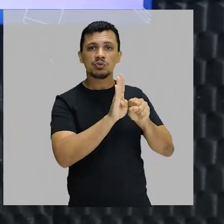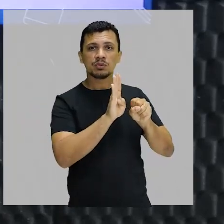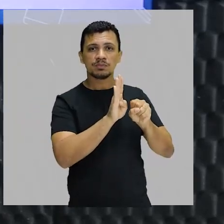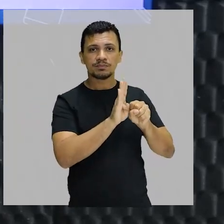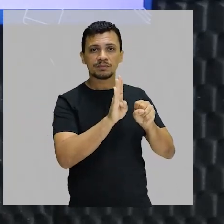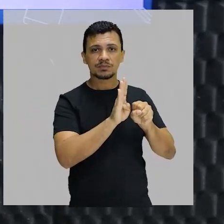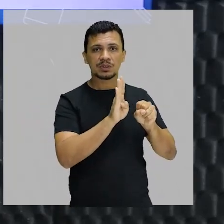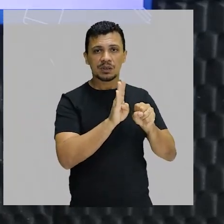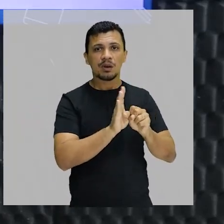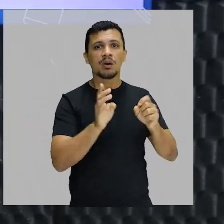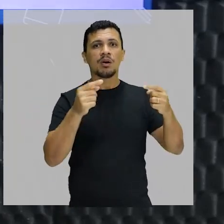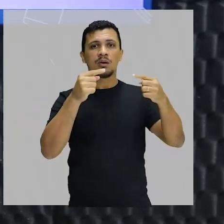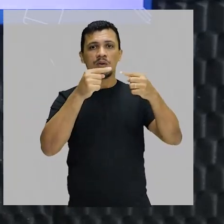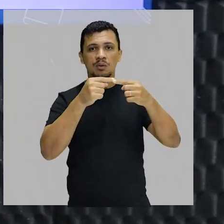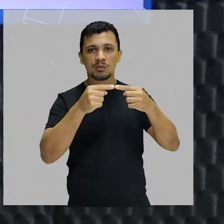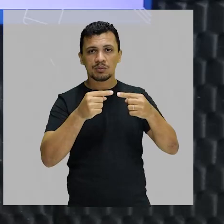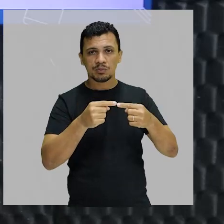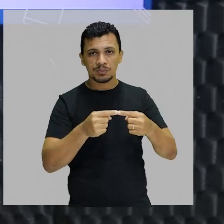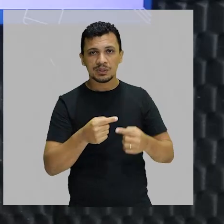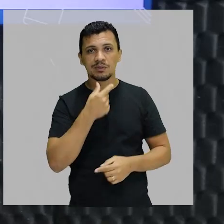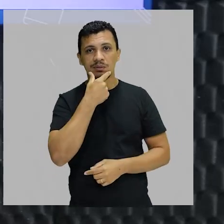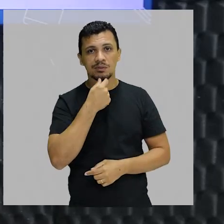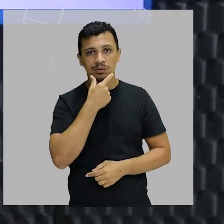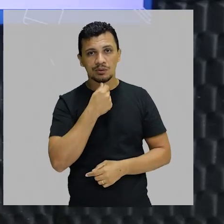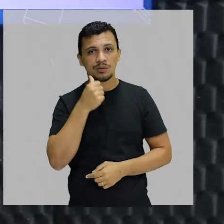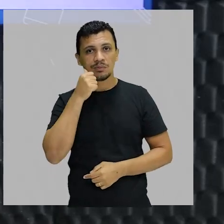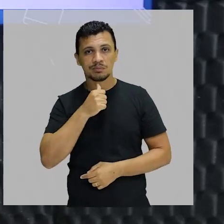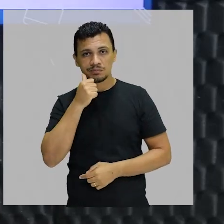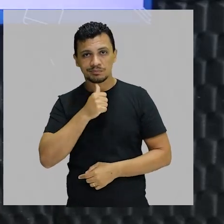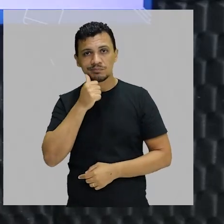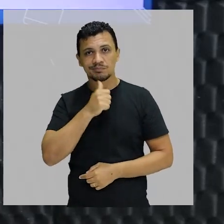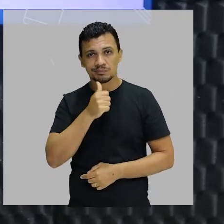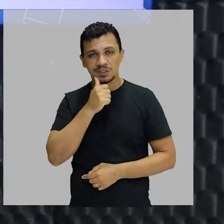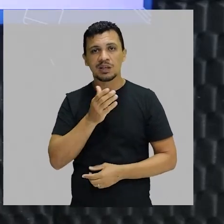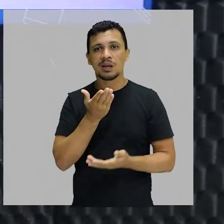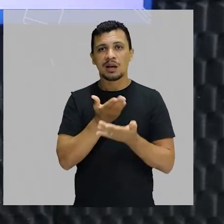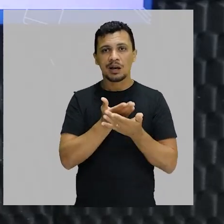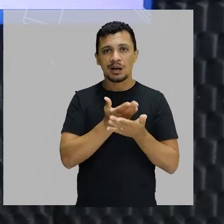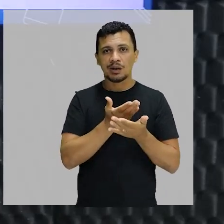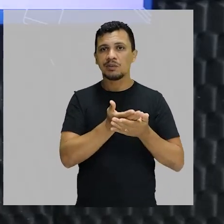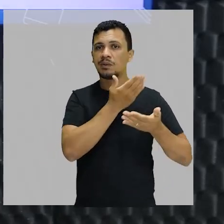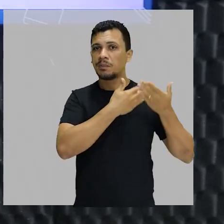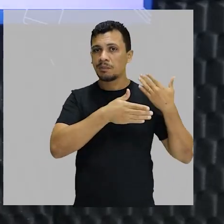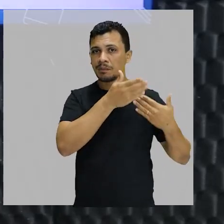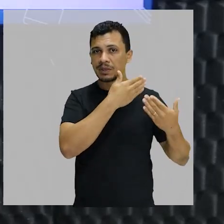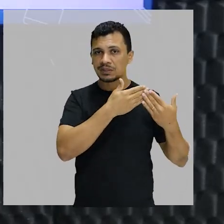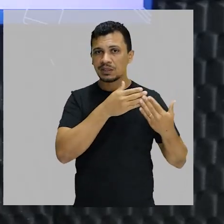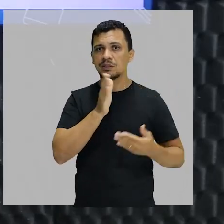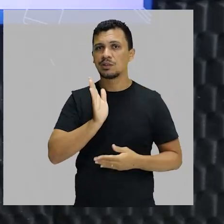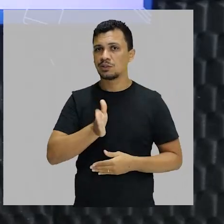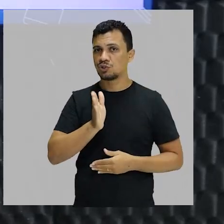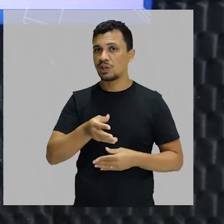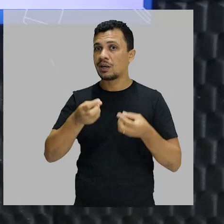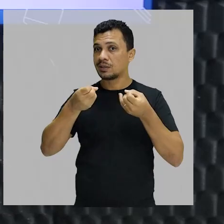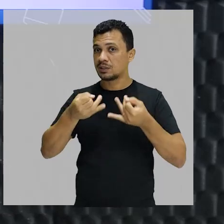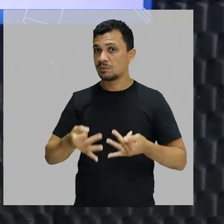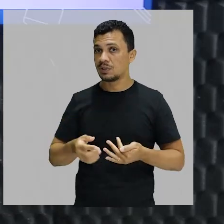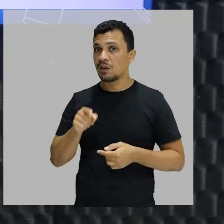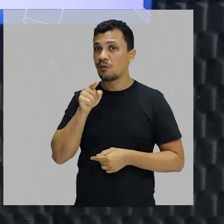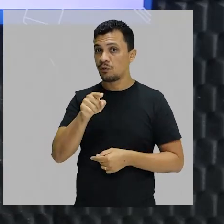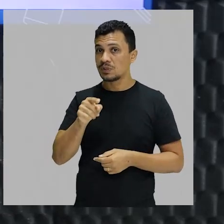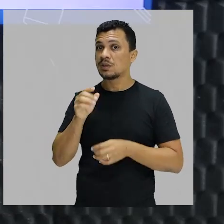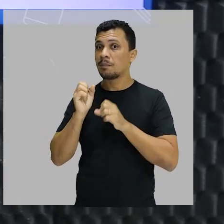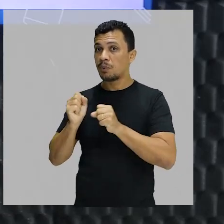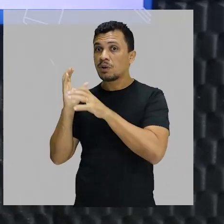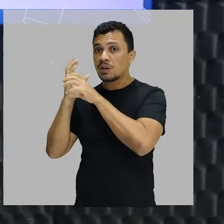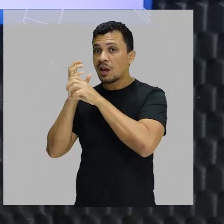substantivos heterogenéricos. Nós já demos uma aula sobre os heterogenéricos, heterossemânticos, e aí você pode dar essa reforçada, porque aqui a gente